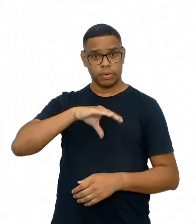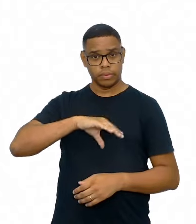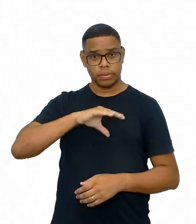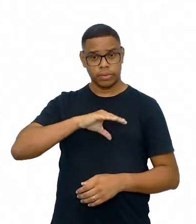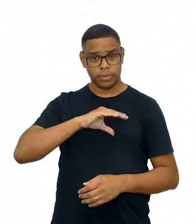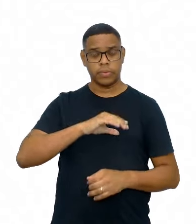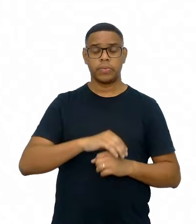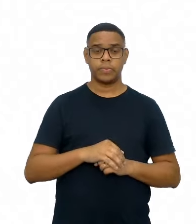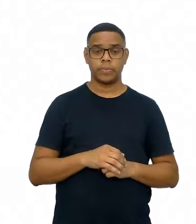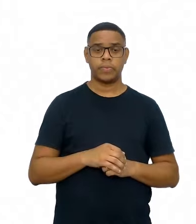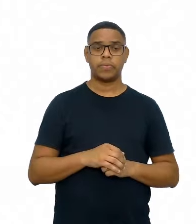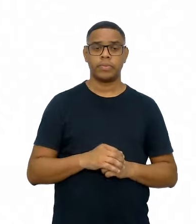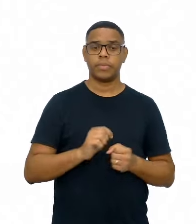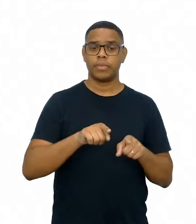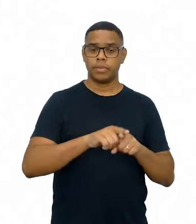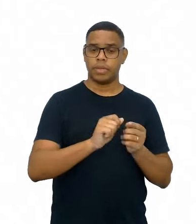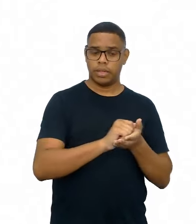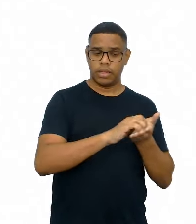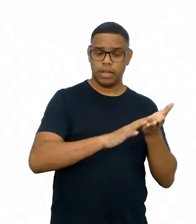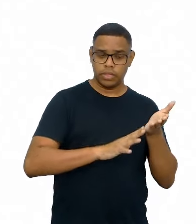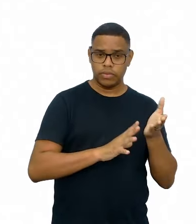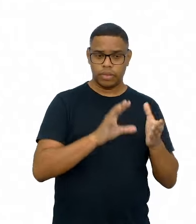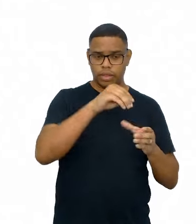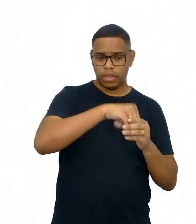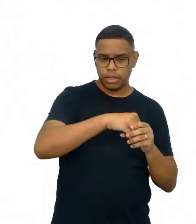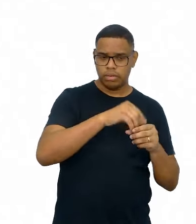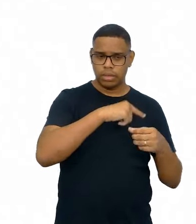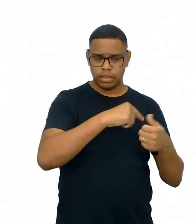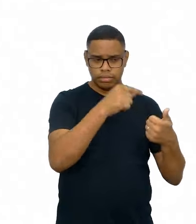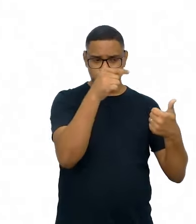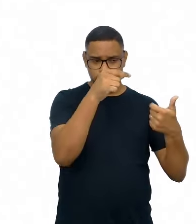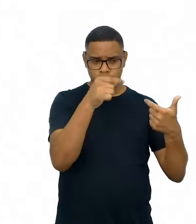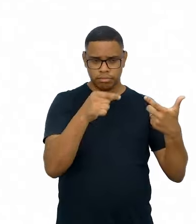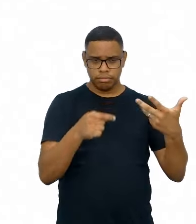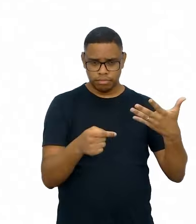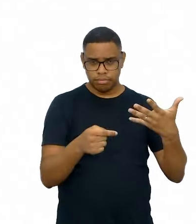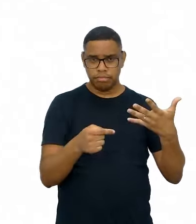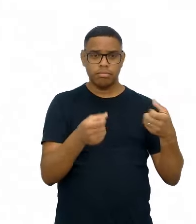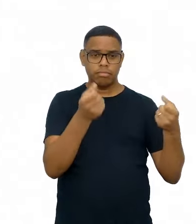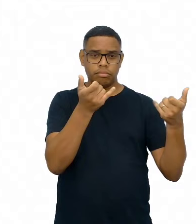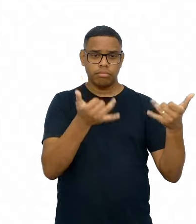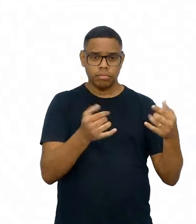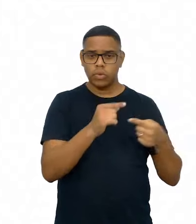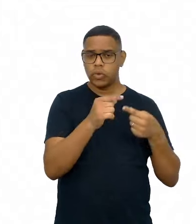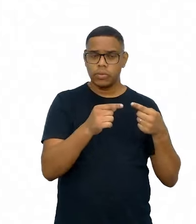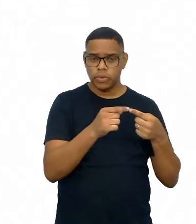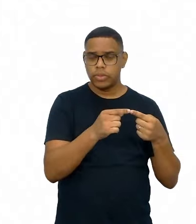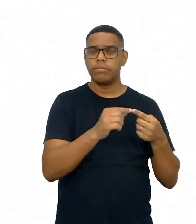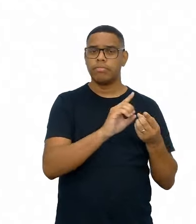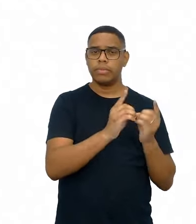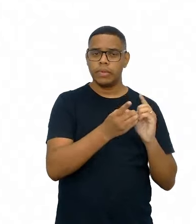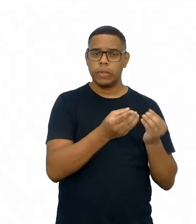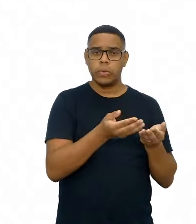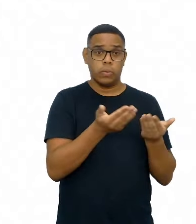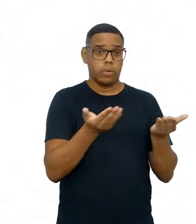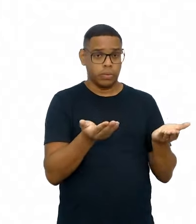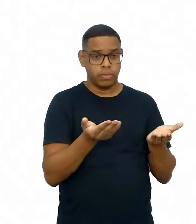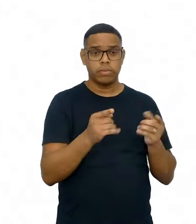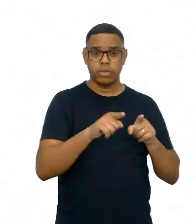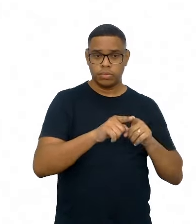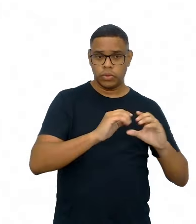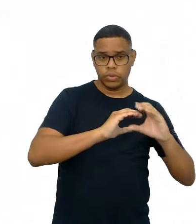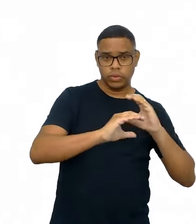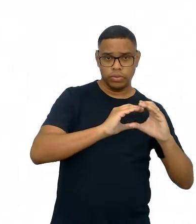propósito didático e o comunicativo da sequência. No segundo momento, nós poremos uma lupa em